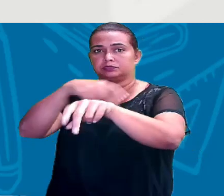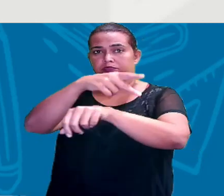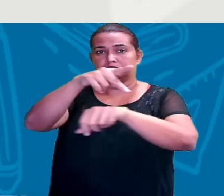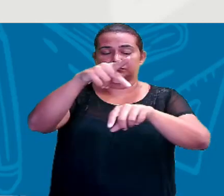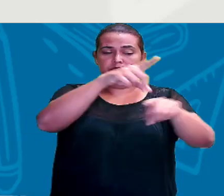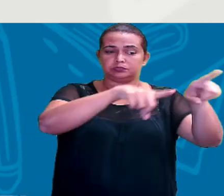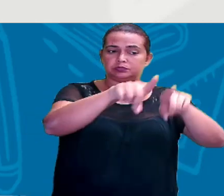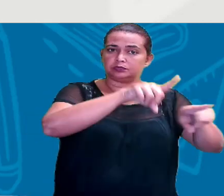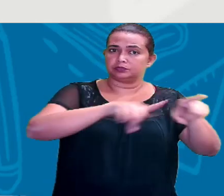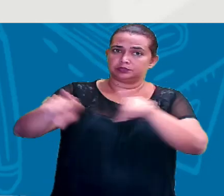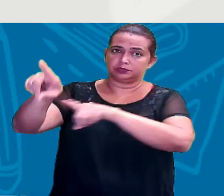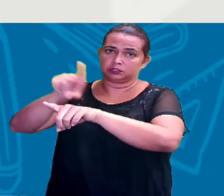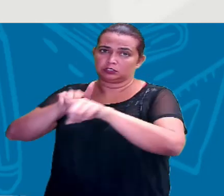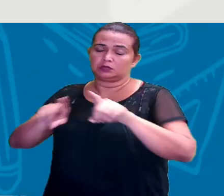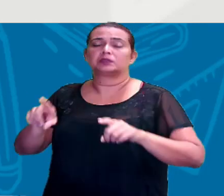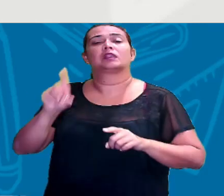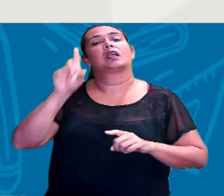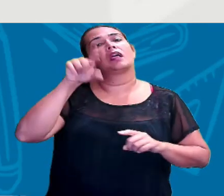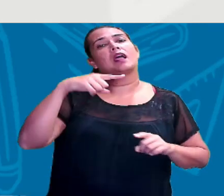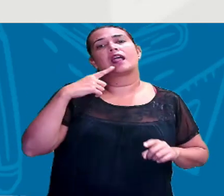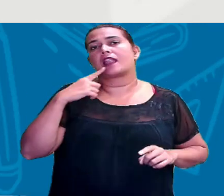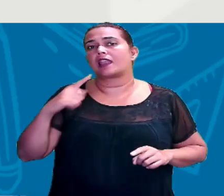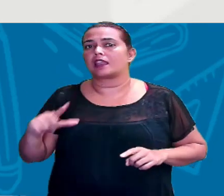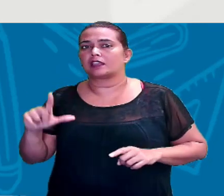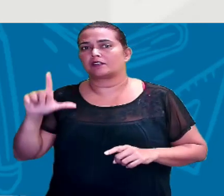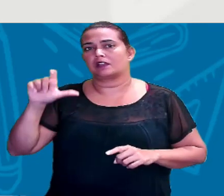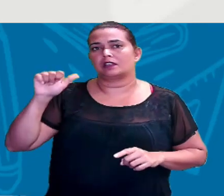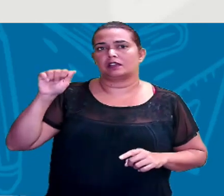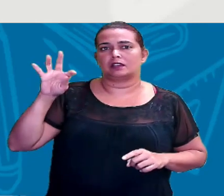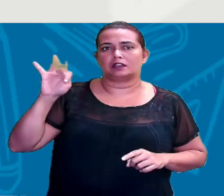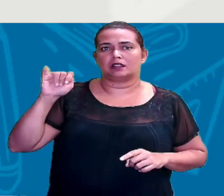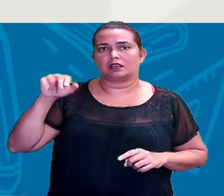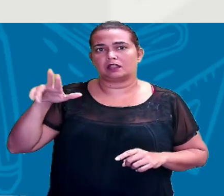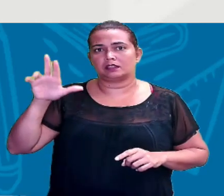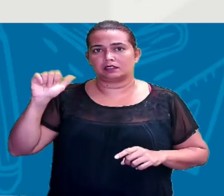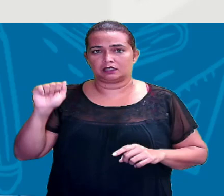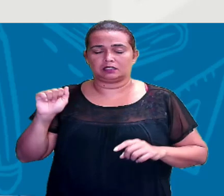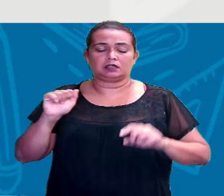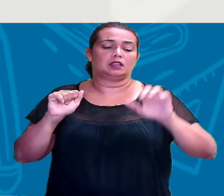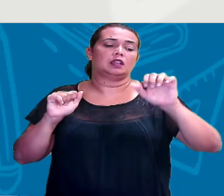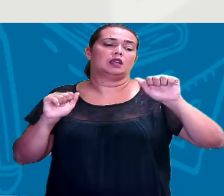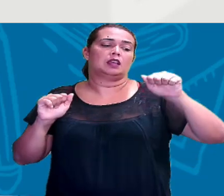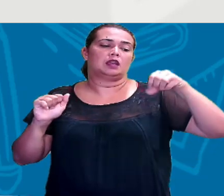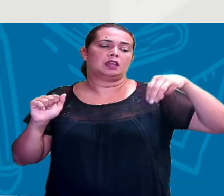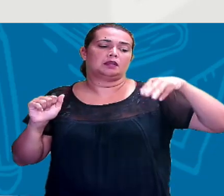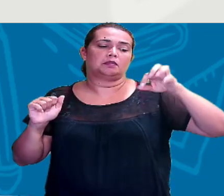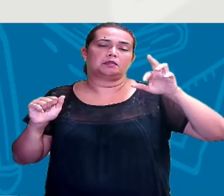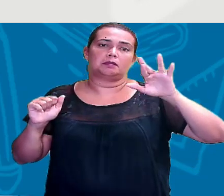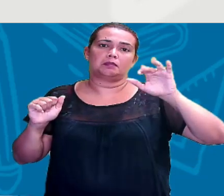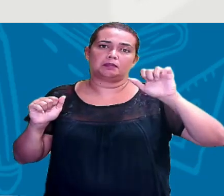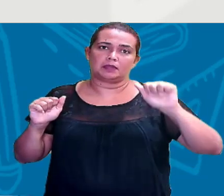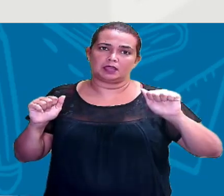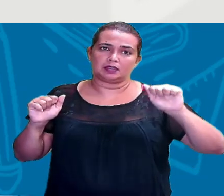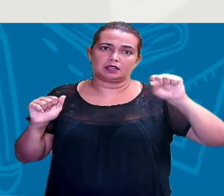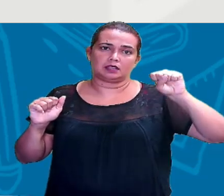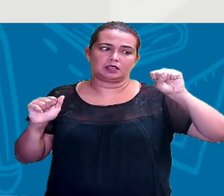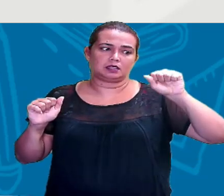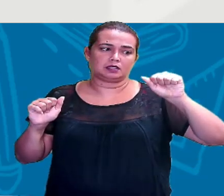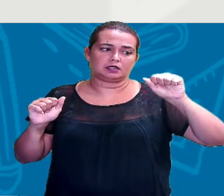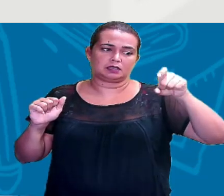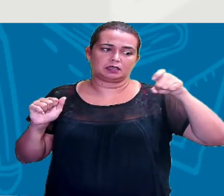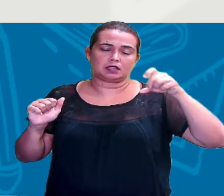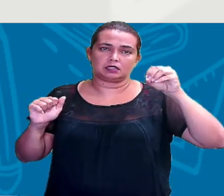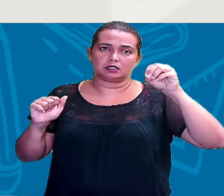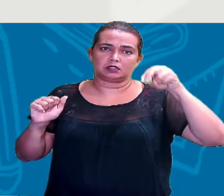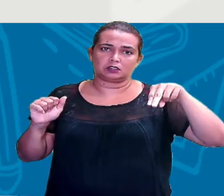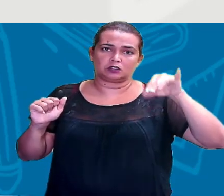de América Latina. Já a América Anglo-Saxônica corresponde aos países de língua inglesa. Por quê? Anglo, né,